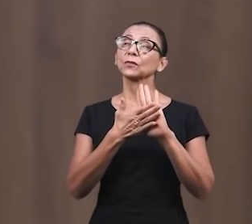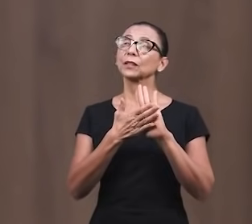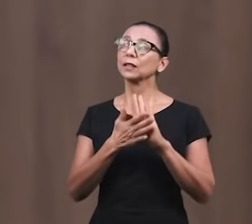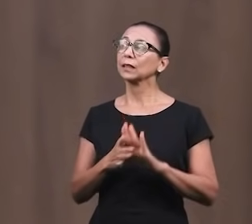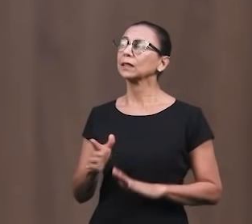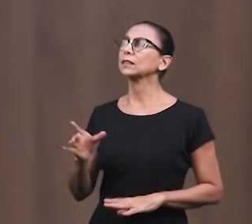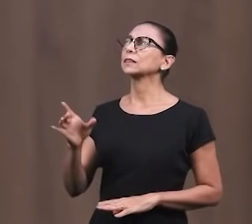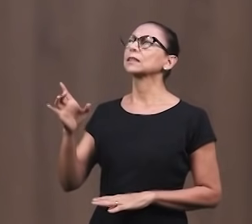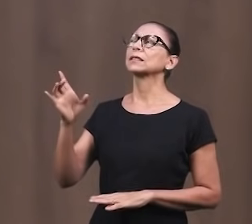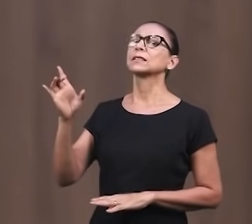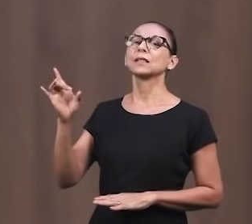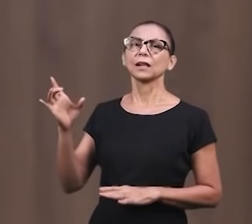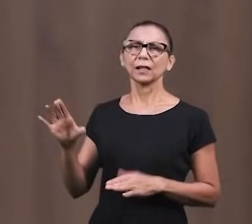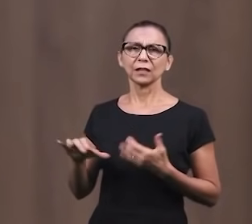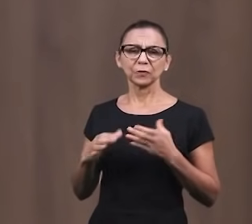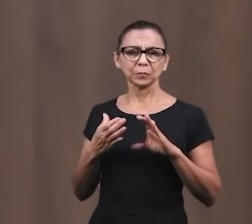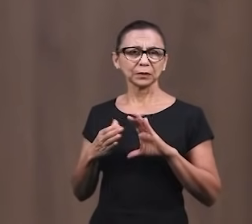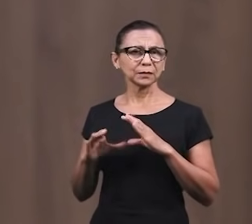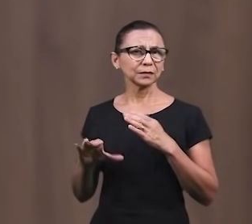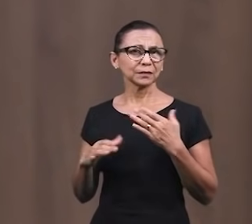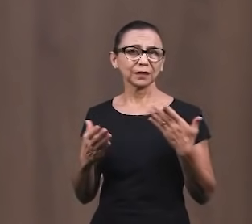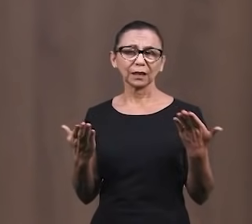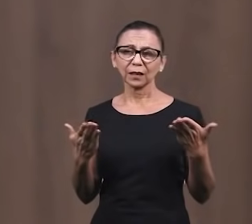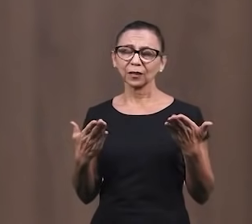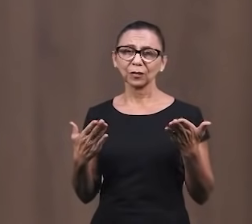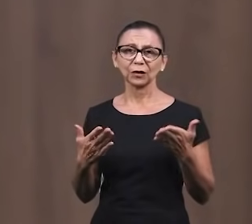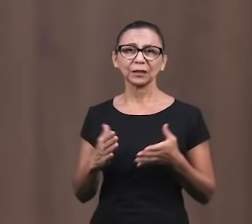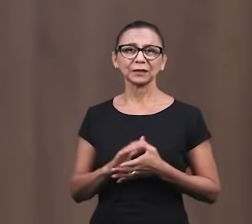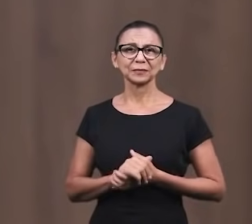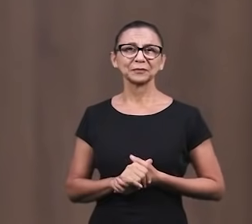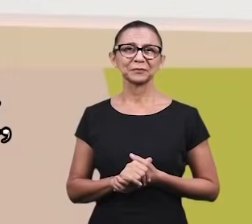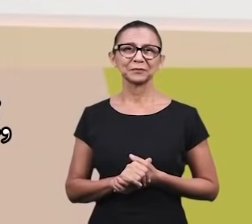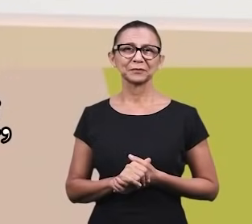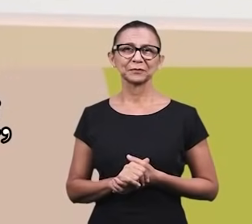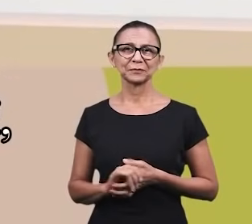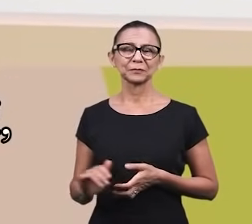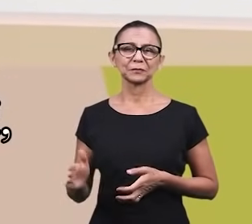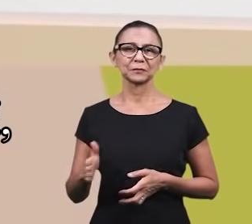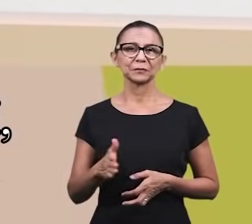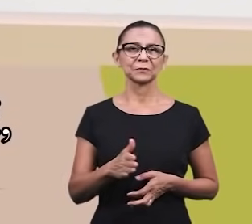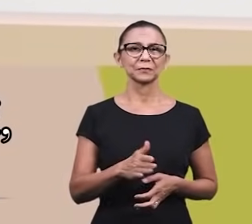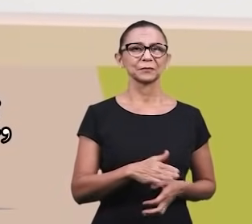louvor, vamos cantar um louvor agora ao nome do Senhor. Cante conosco, participe.